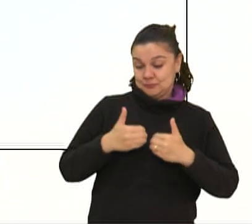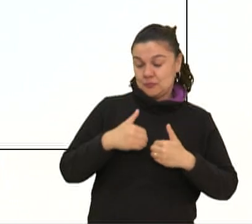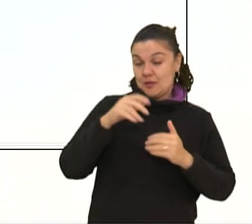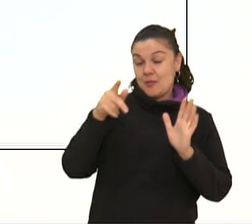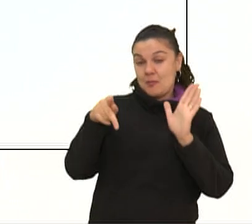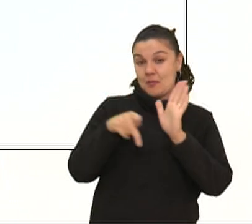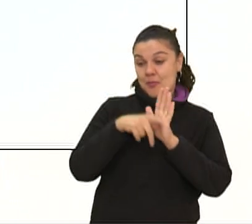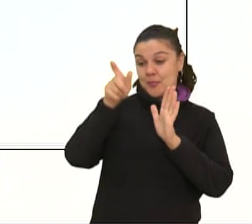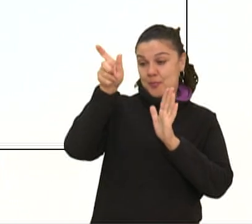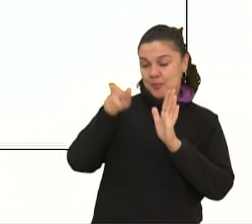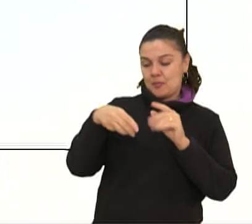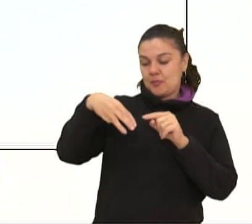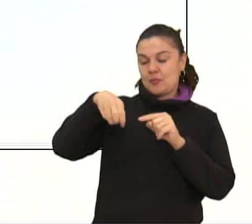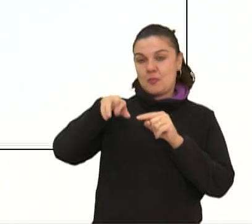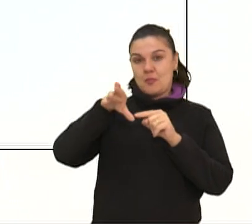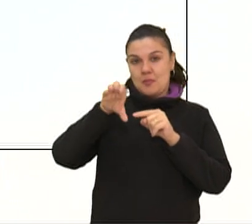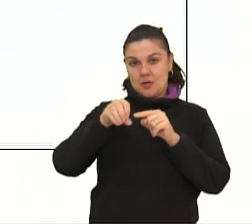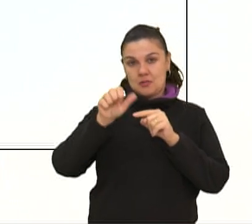faça.